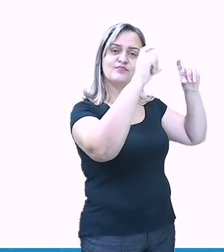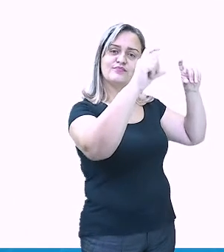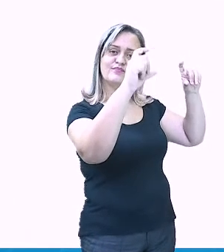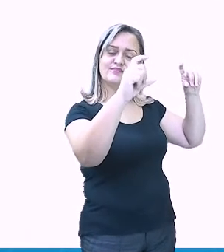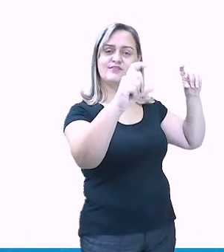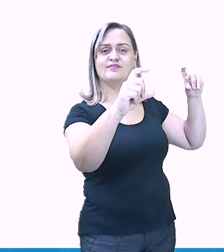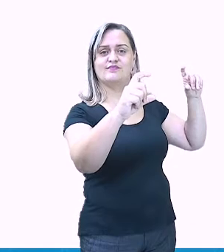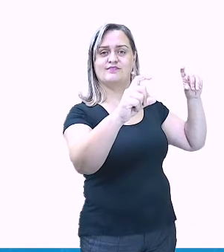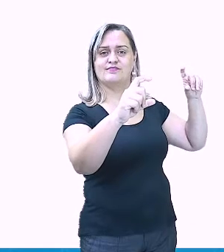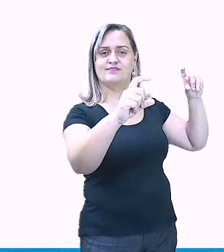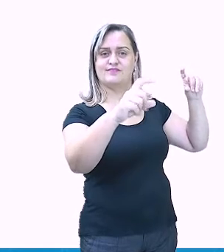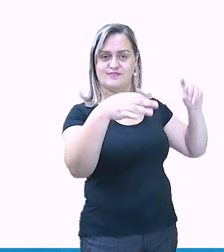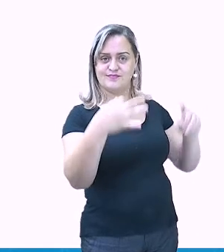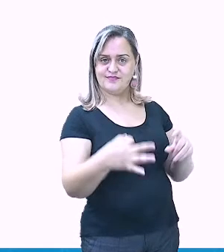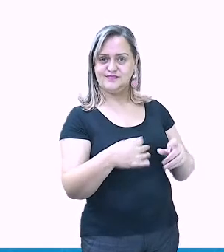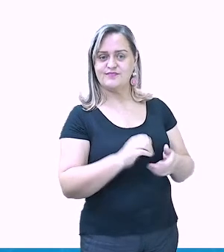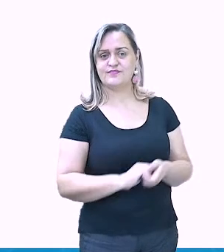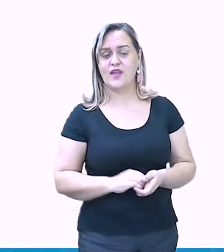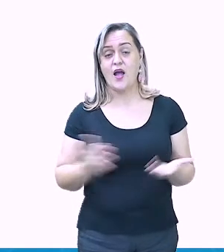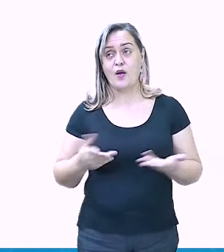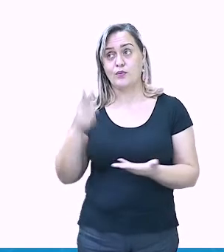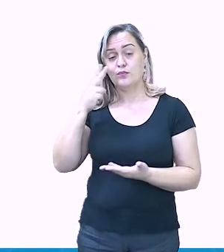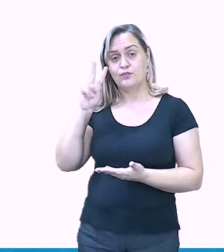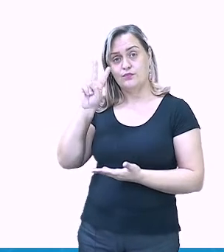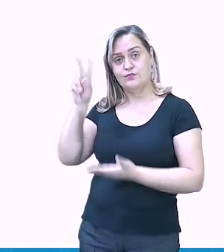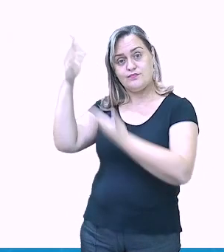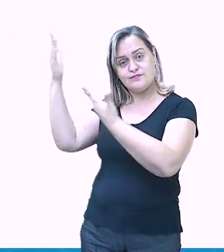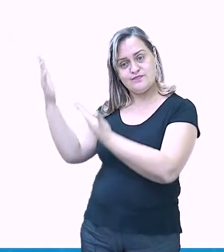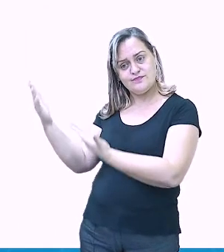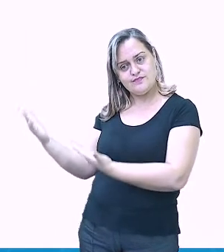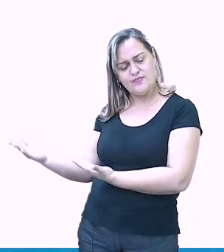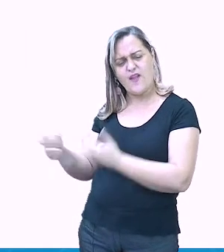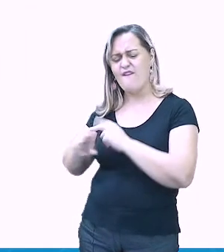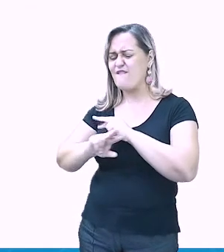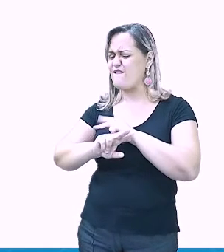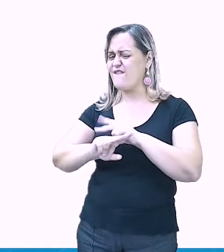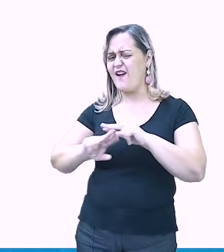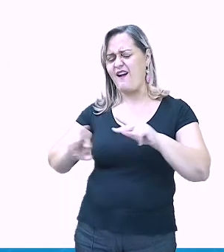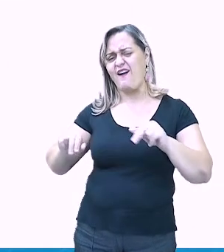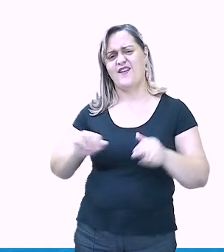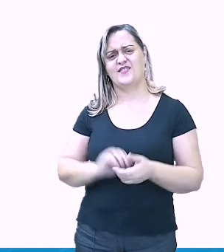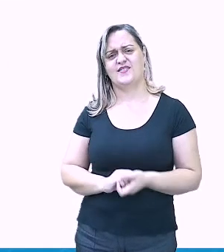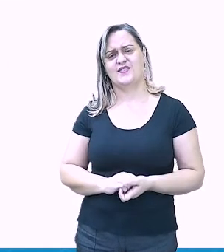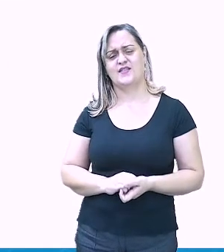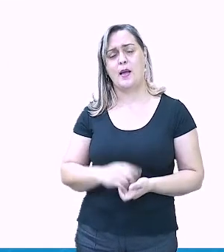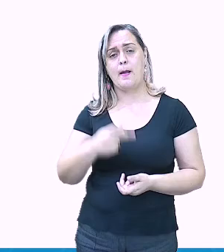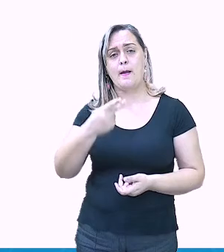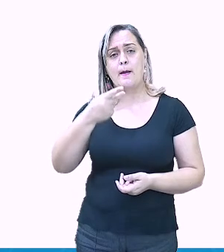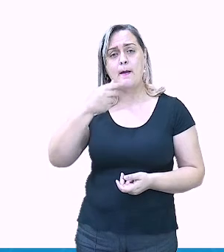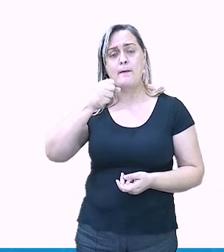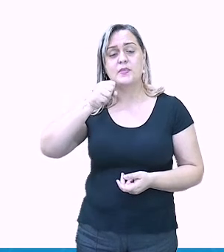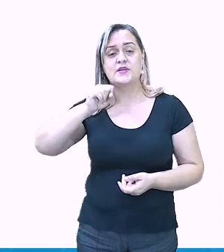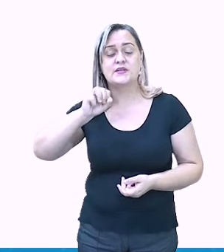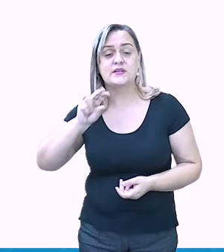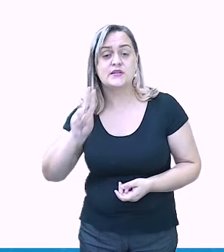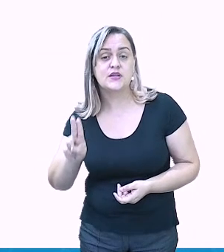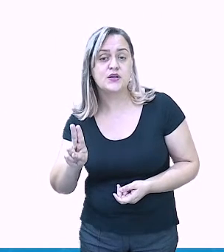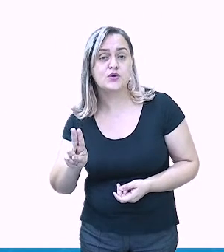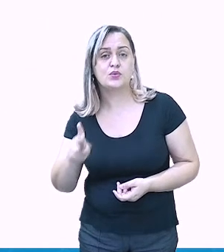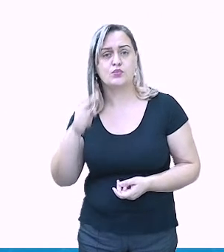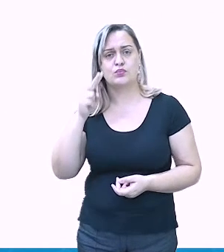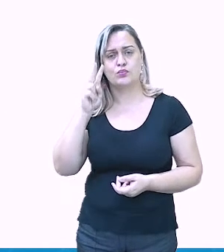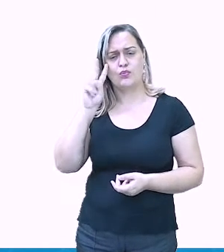Aí eu trouxe aqui para vocês muitas outras. Trouxe o psiu, tomara, quem me dera, opa,